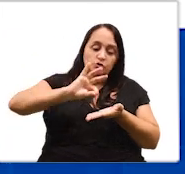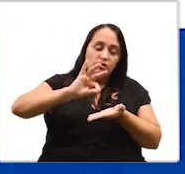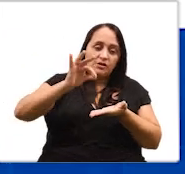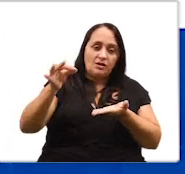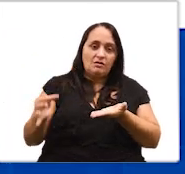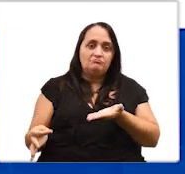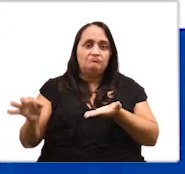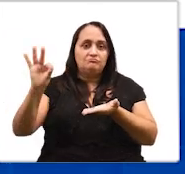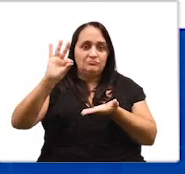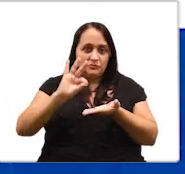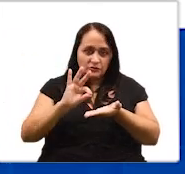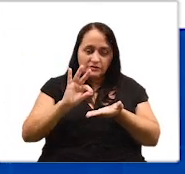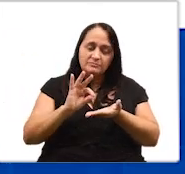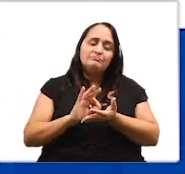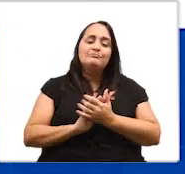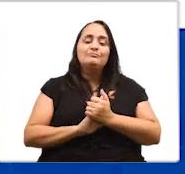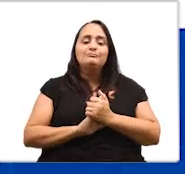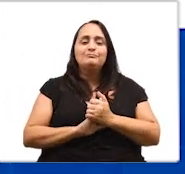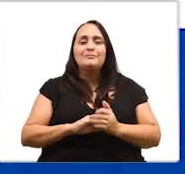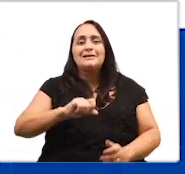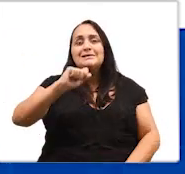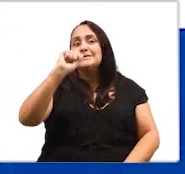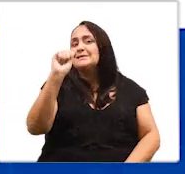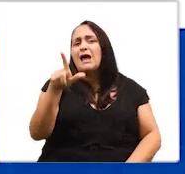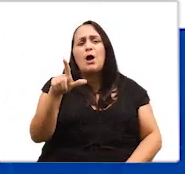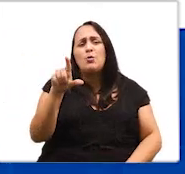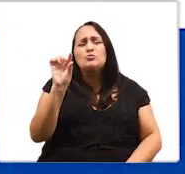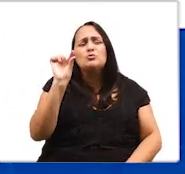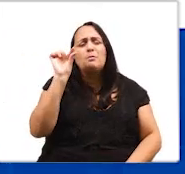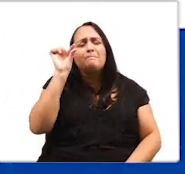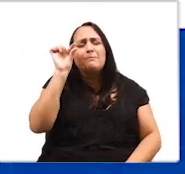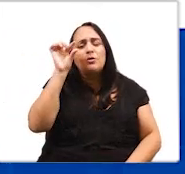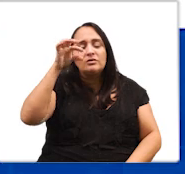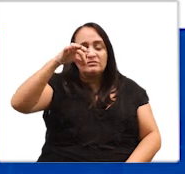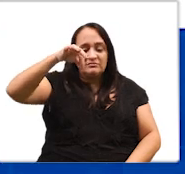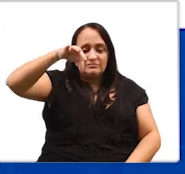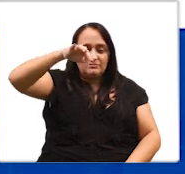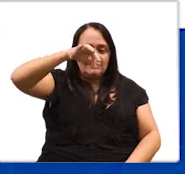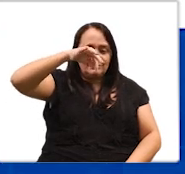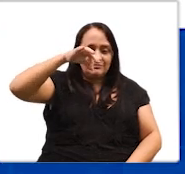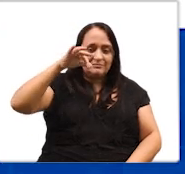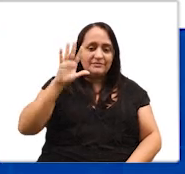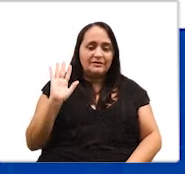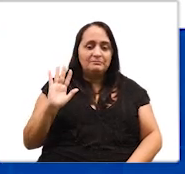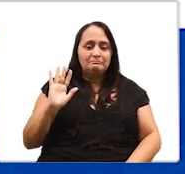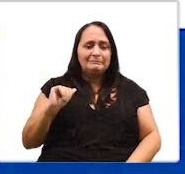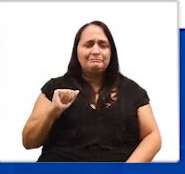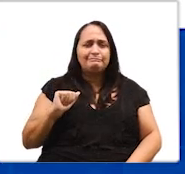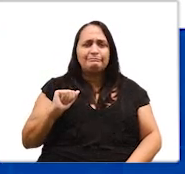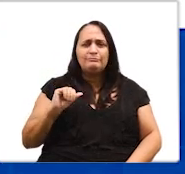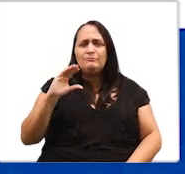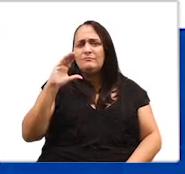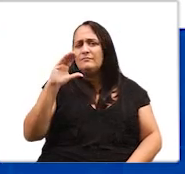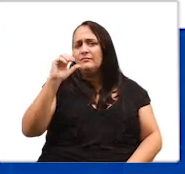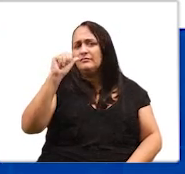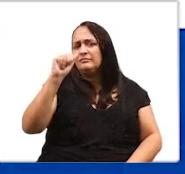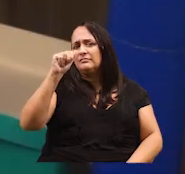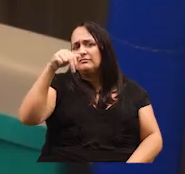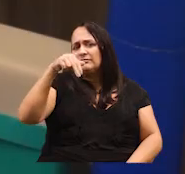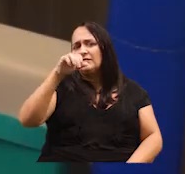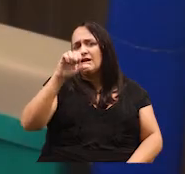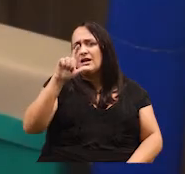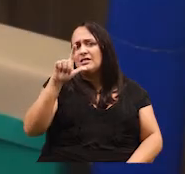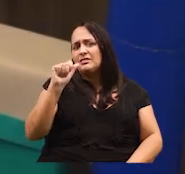uma pitadinha. E a canela em pó, qual é a quantidade que eu vou precisar? A canela em pó, eu vou botar a